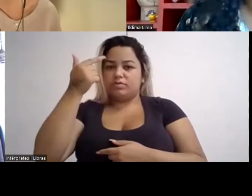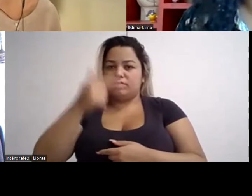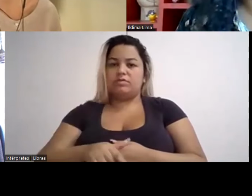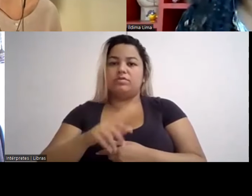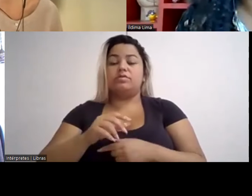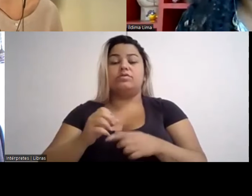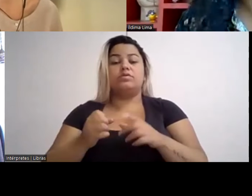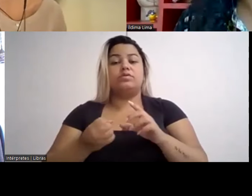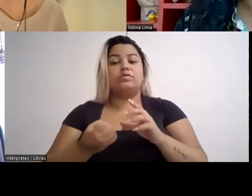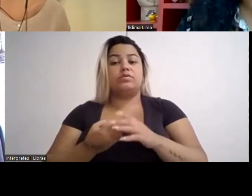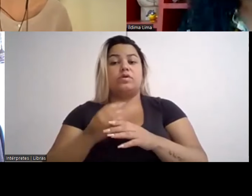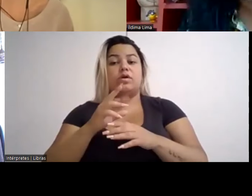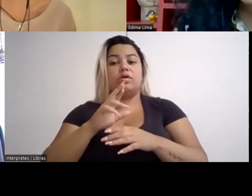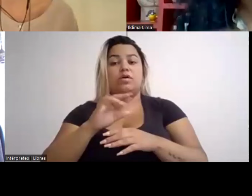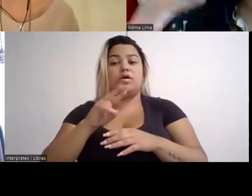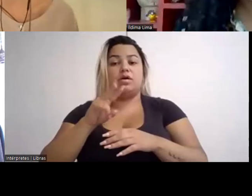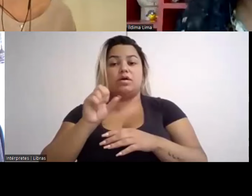criativos,